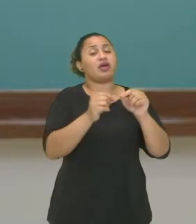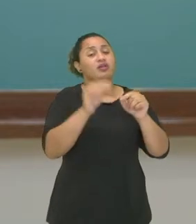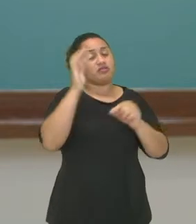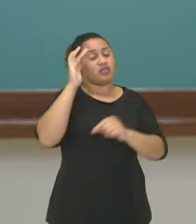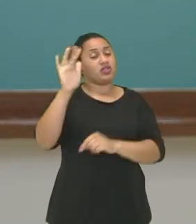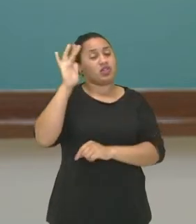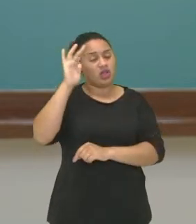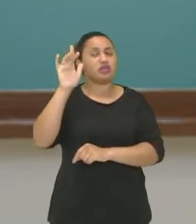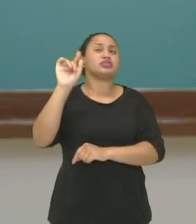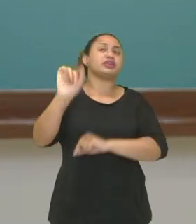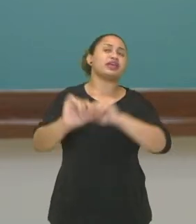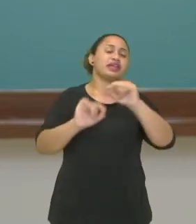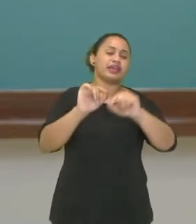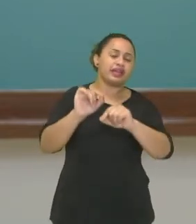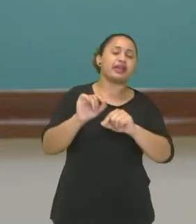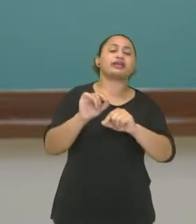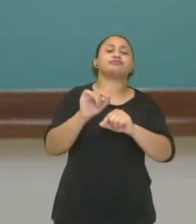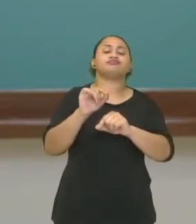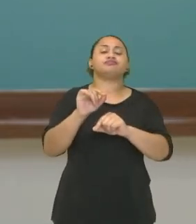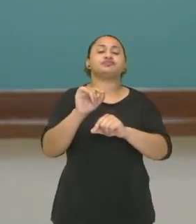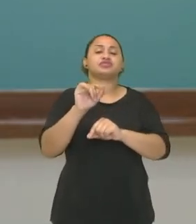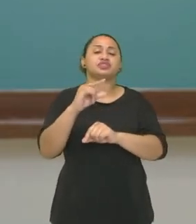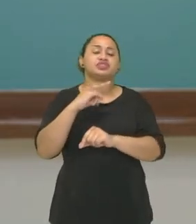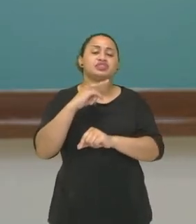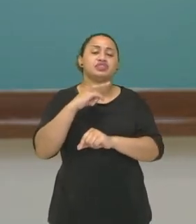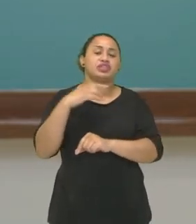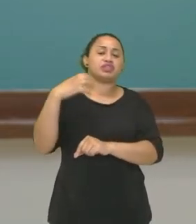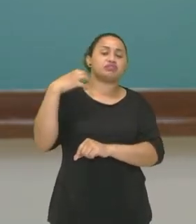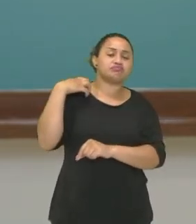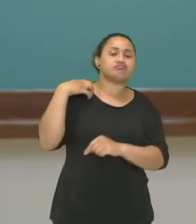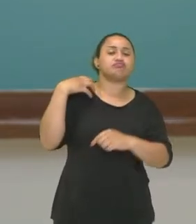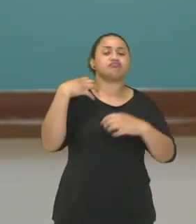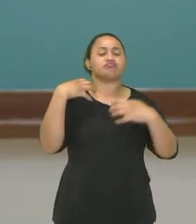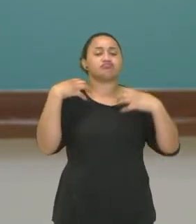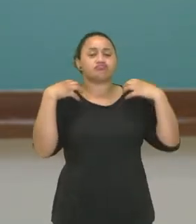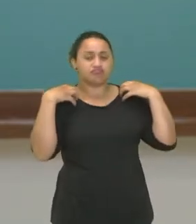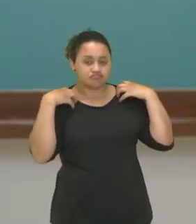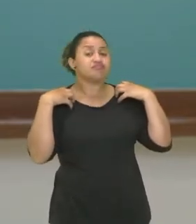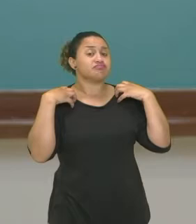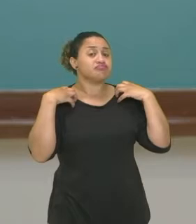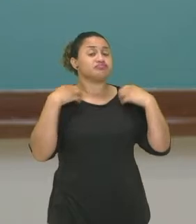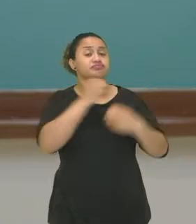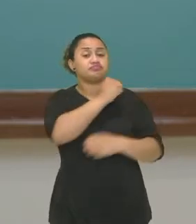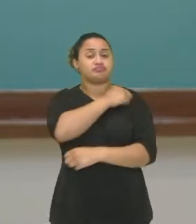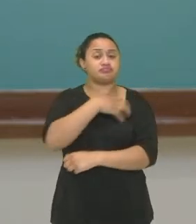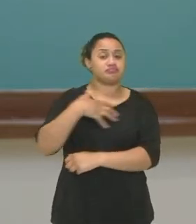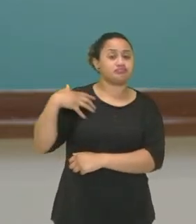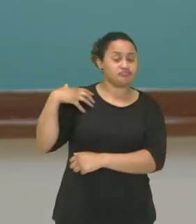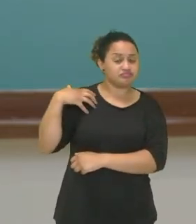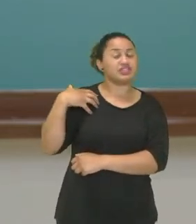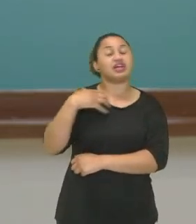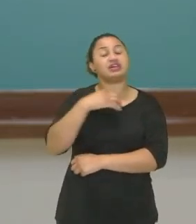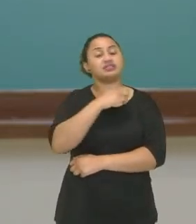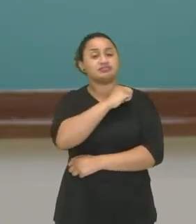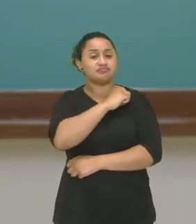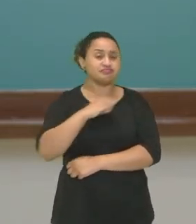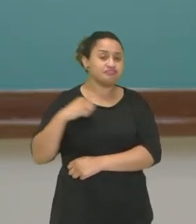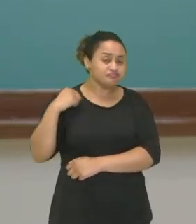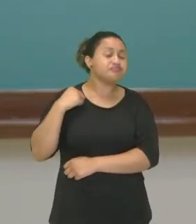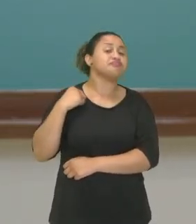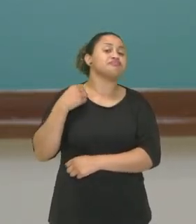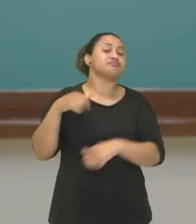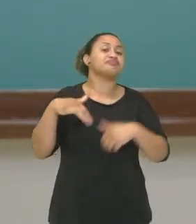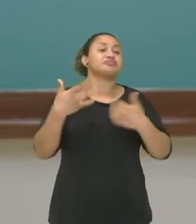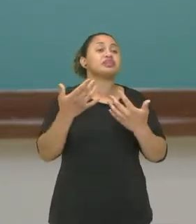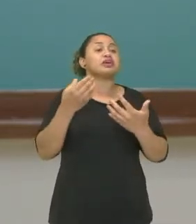da filosofia clássica. Depois tivemos um período medieval, e com o iluminismo tentaram renascer, reviver